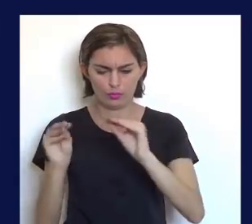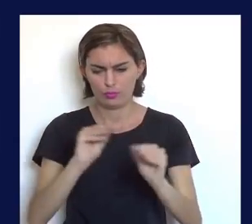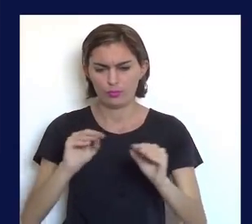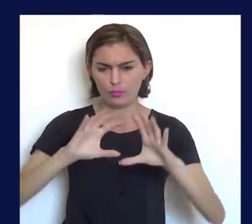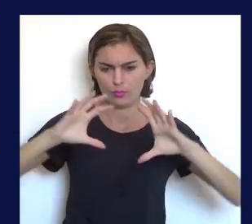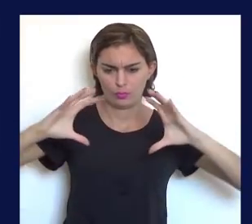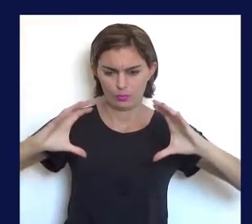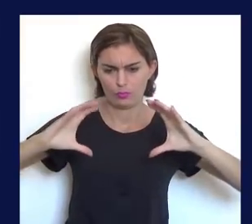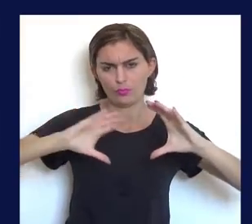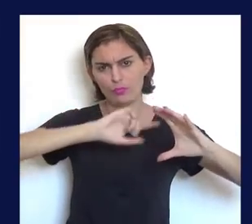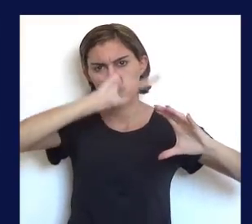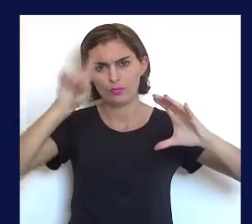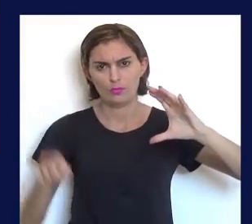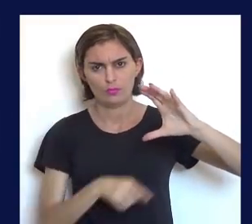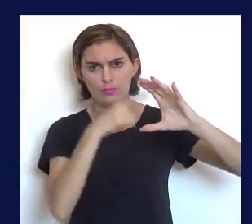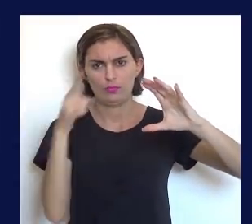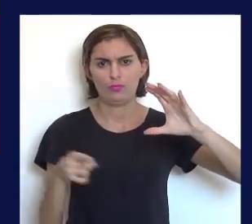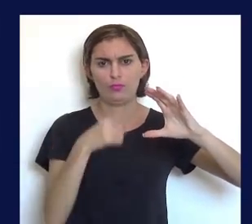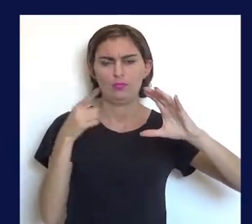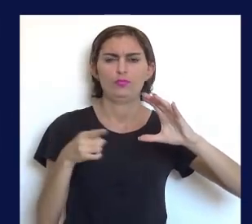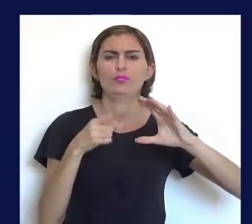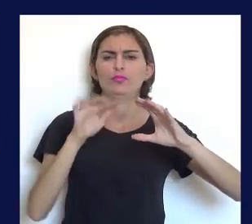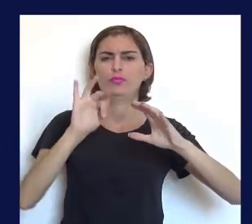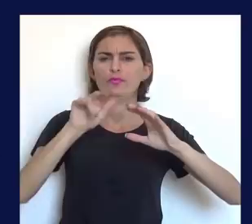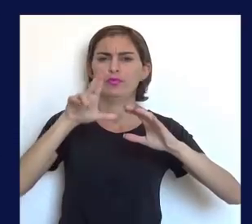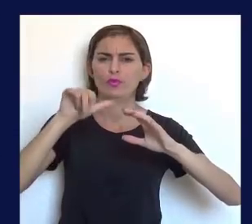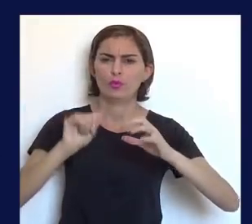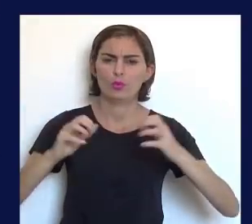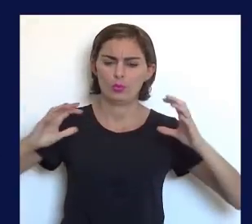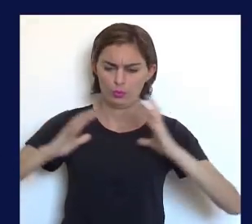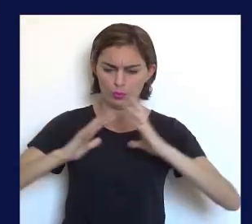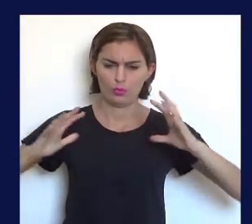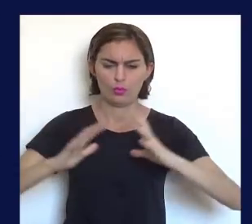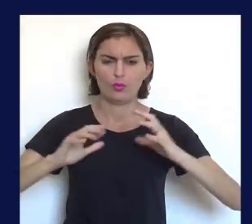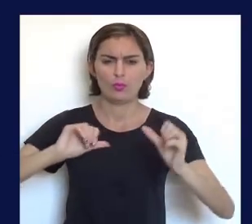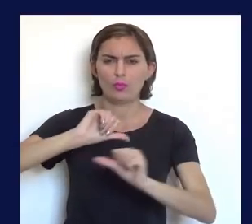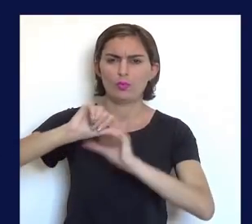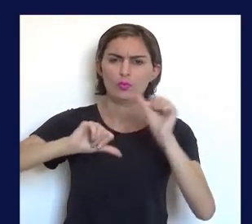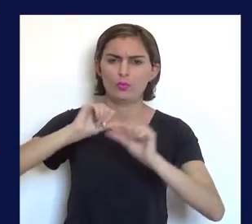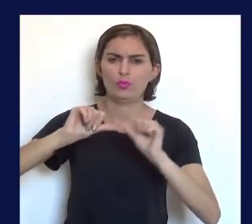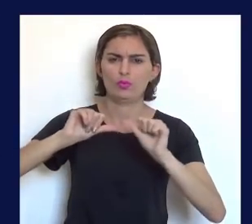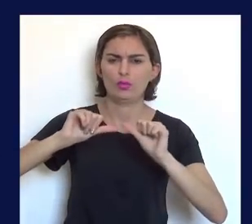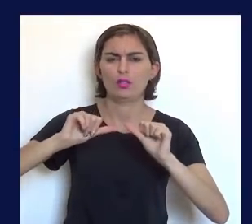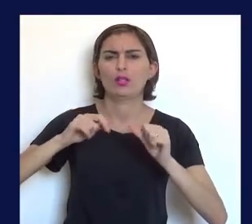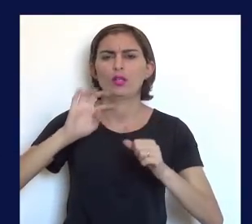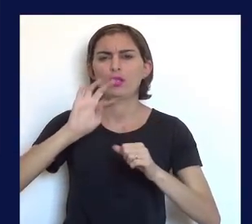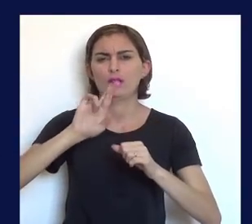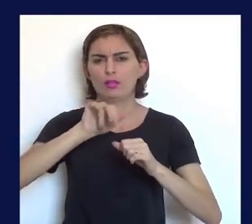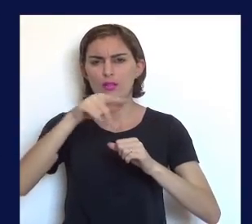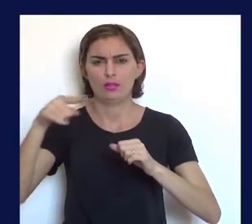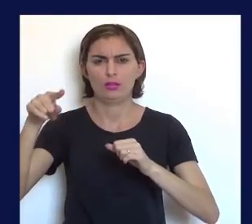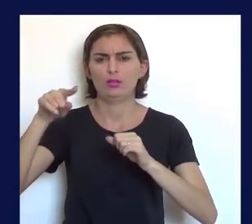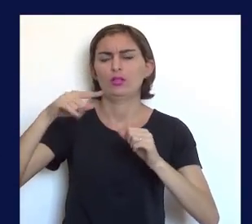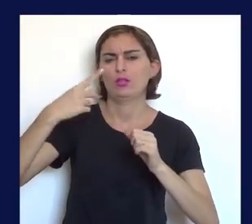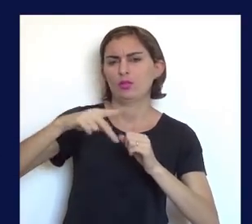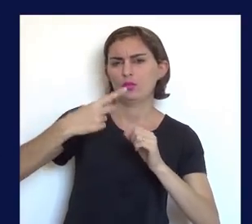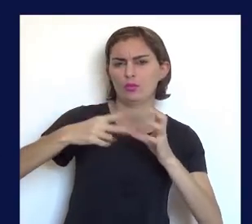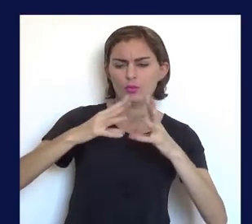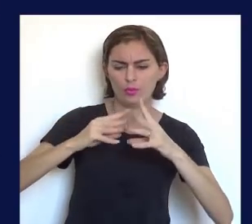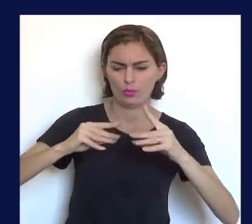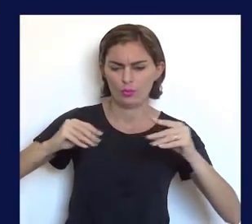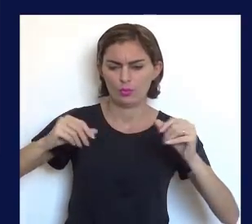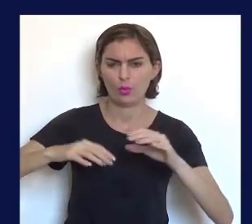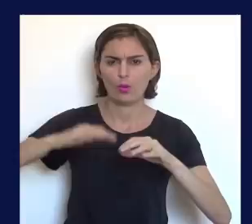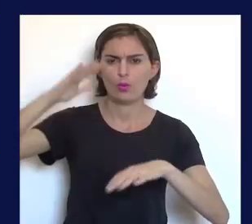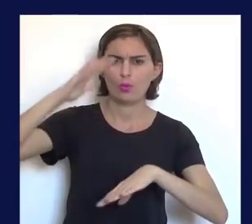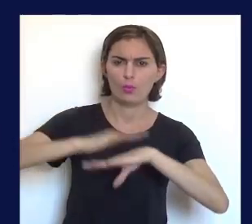uma roda de veículo e contendo fluido sob pressão, transmite tração, dada a sua